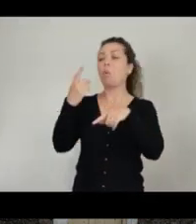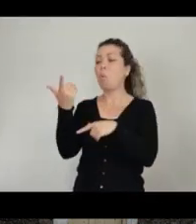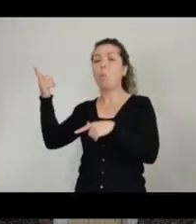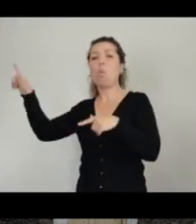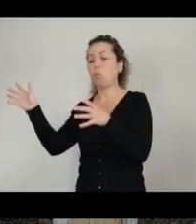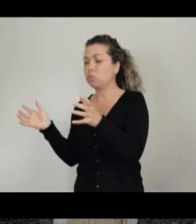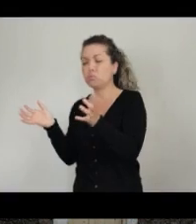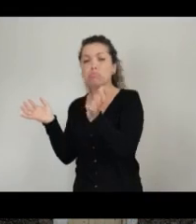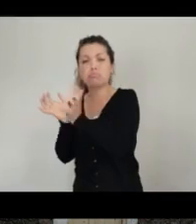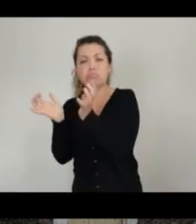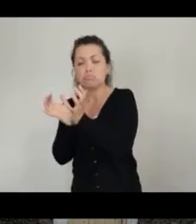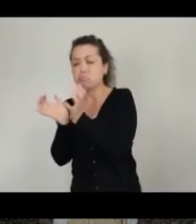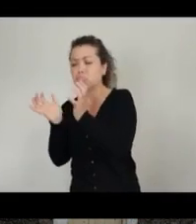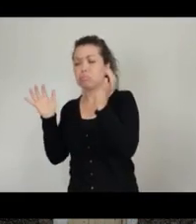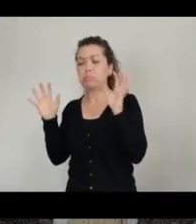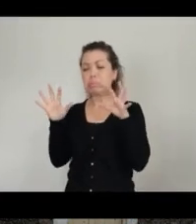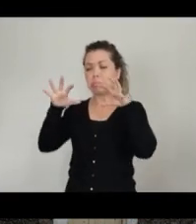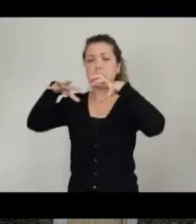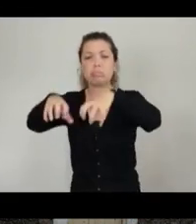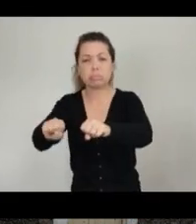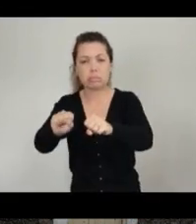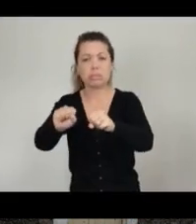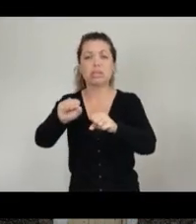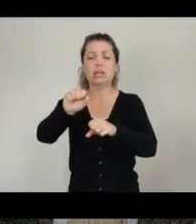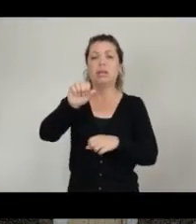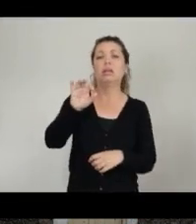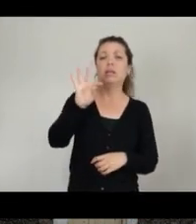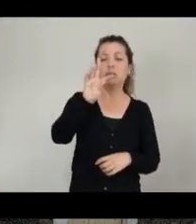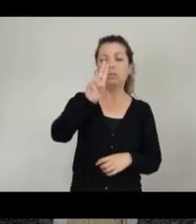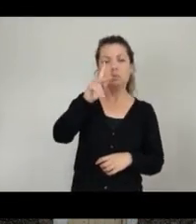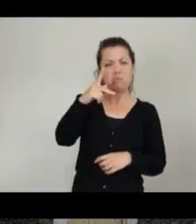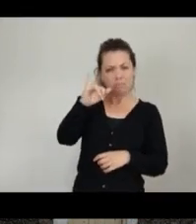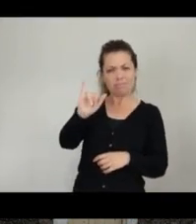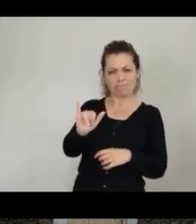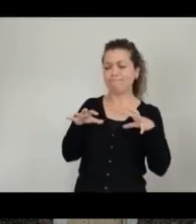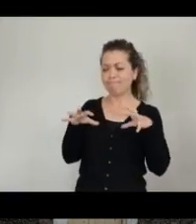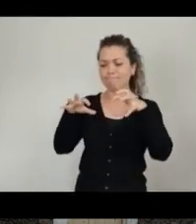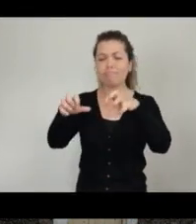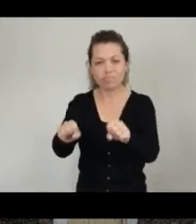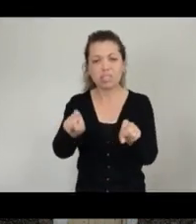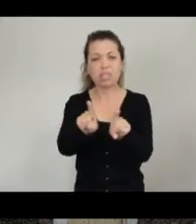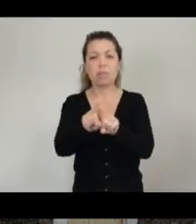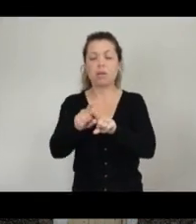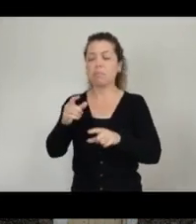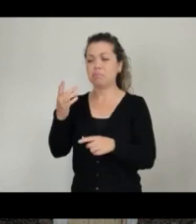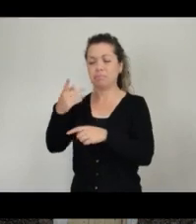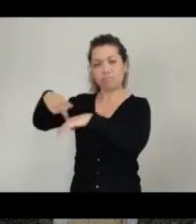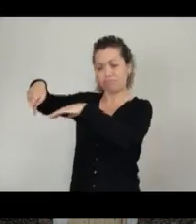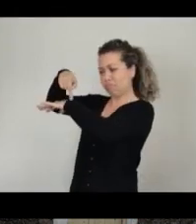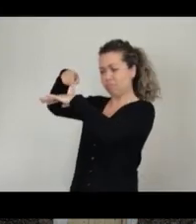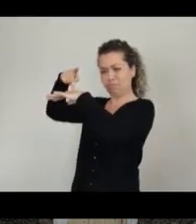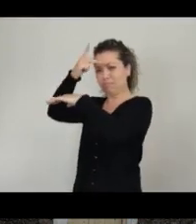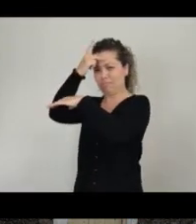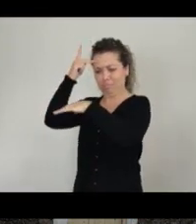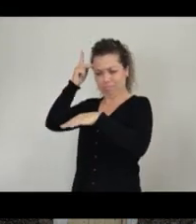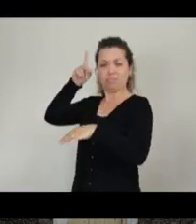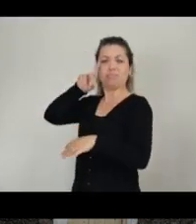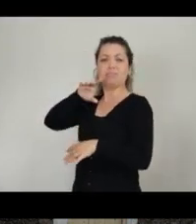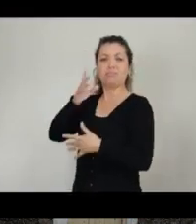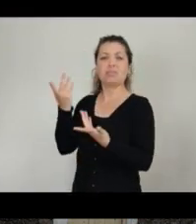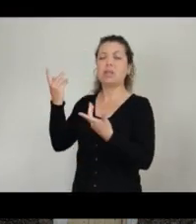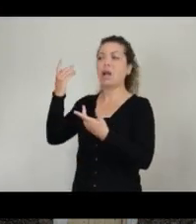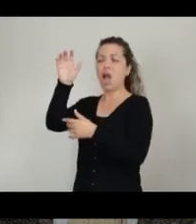história da mineração do ouro no Brasil deve ser escrita a partir de Iguape. O ouro encontrado passava pela fiscalização,